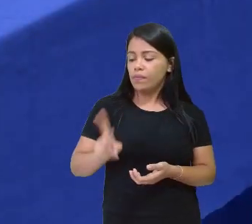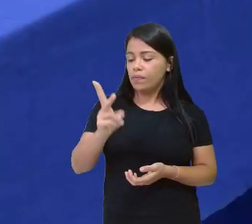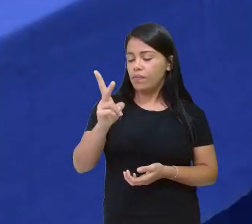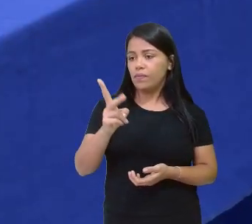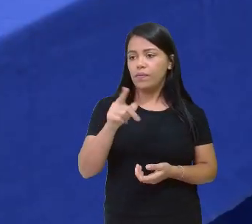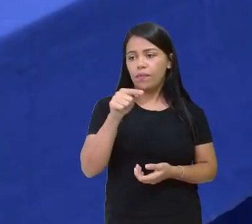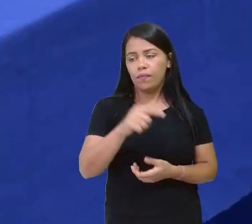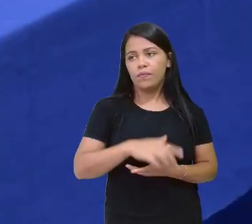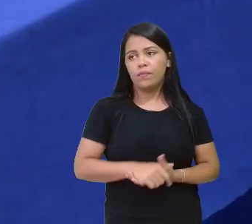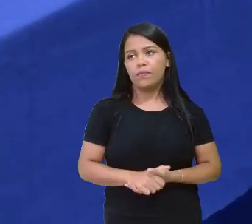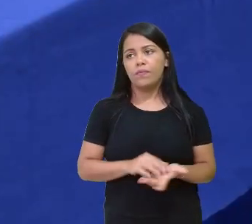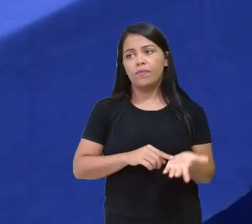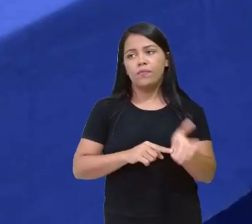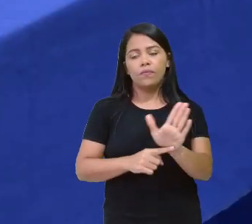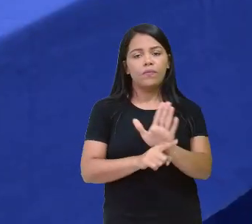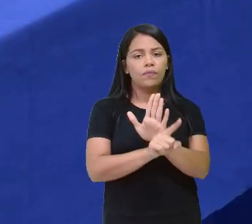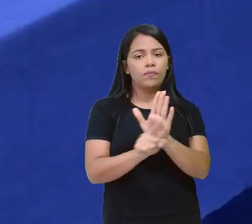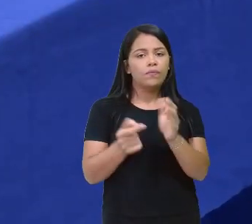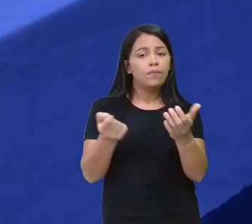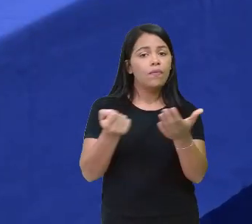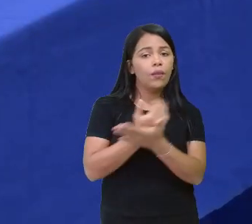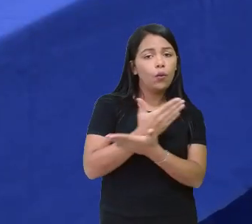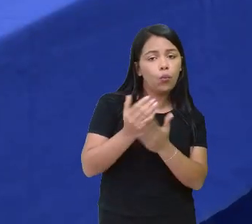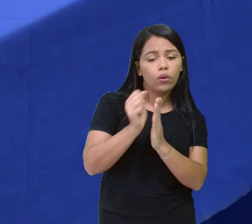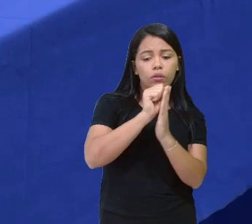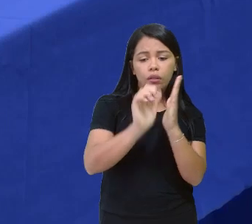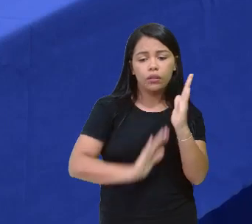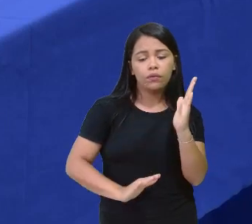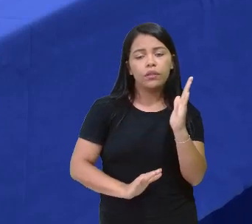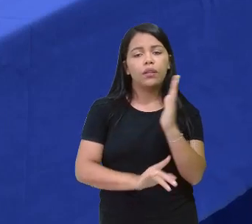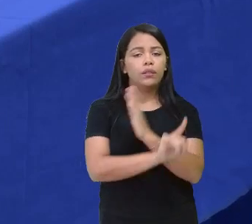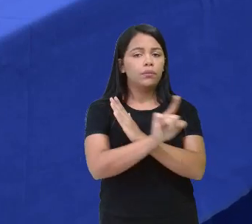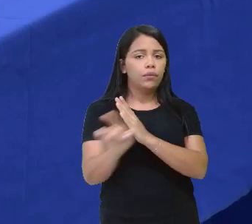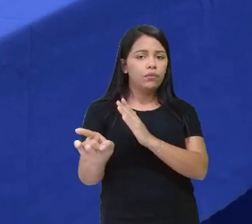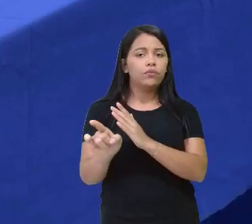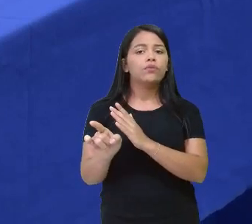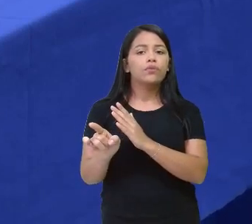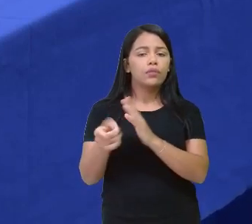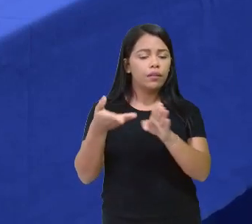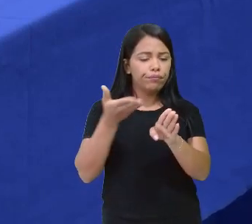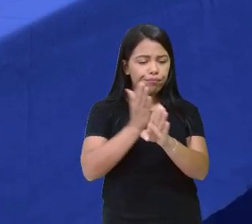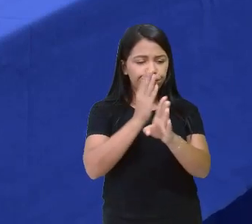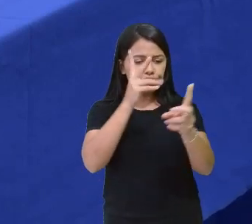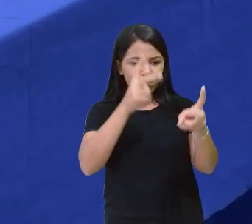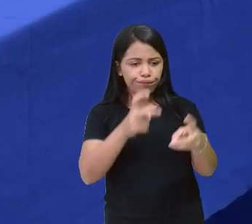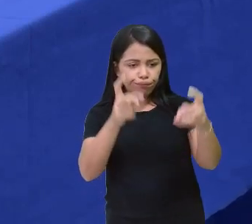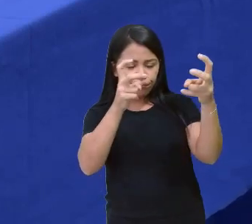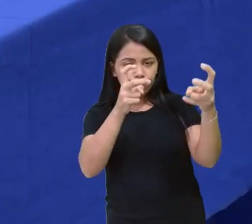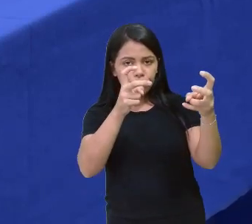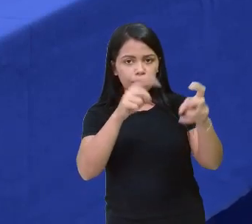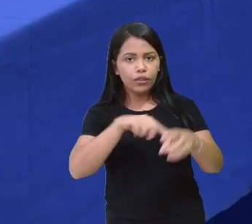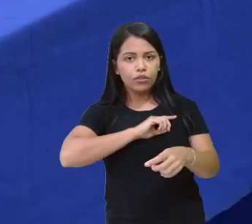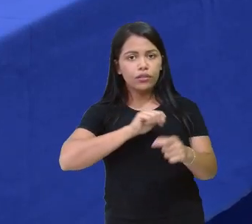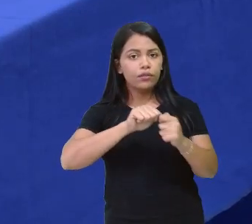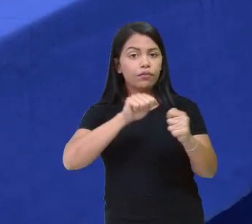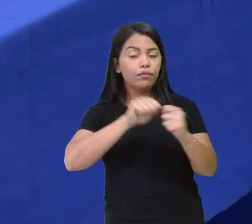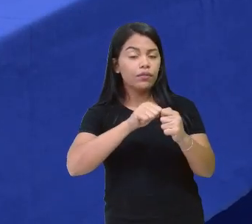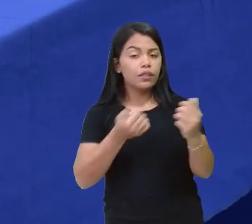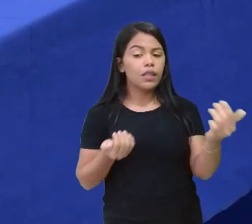continuidade a isso, né, eu vou trazer aqui algumas atividades para vocês identificarem, né, a gente